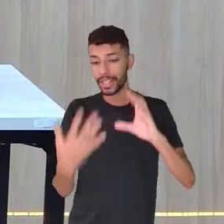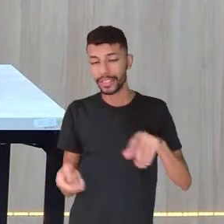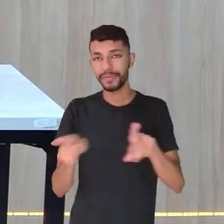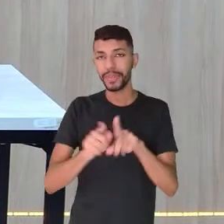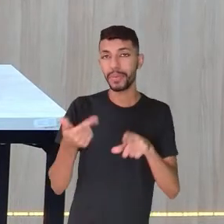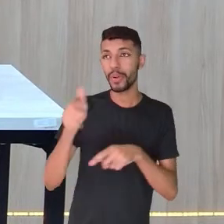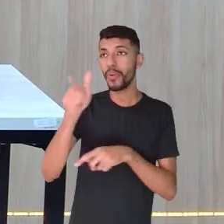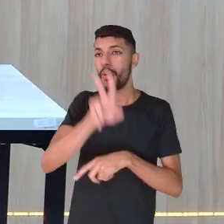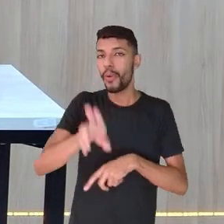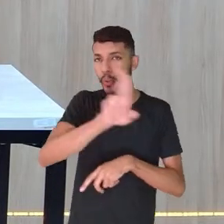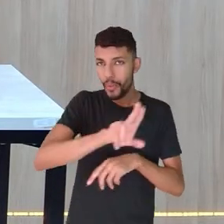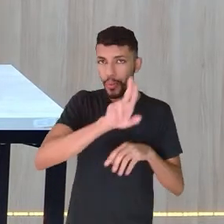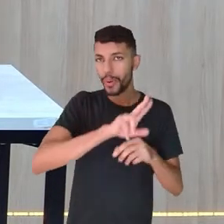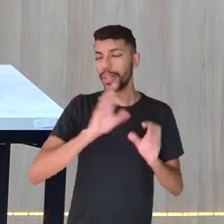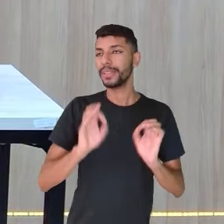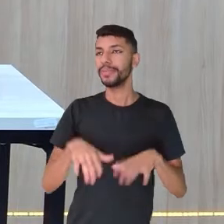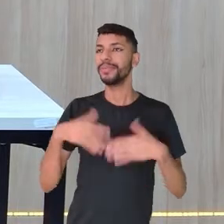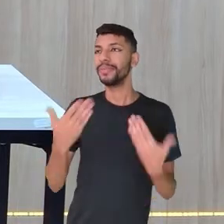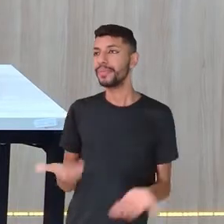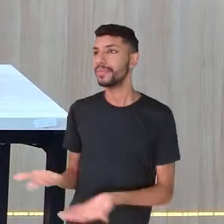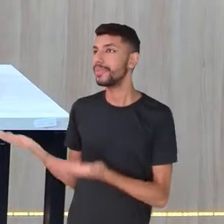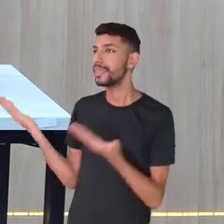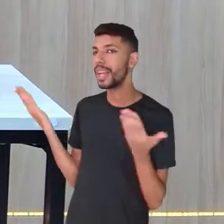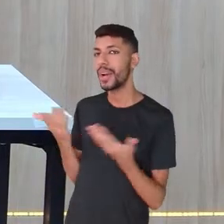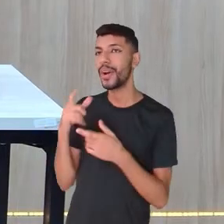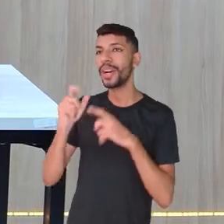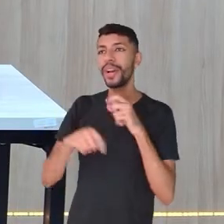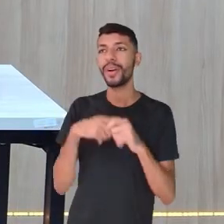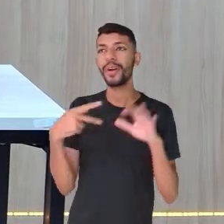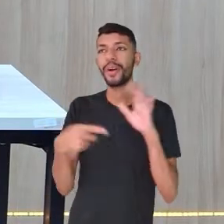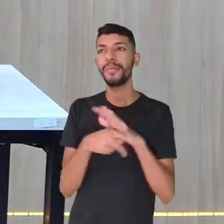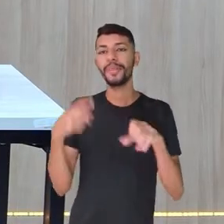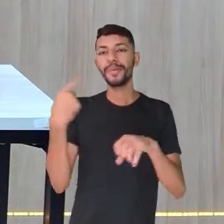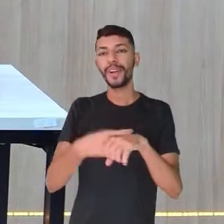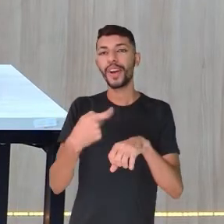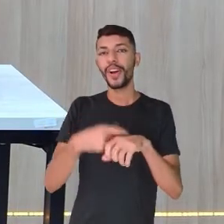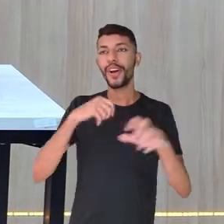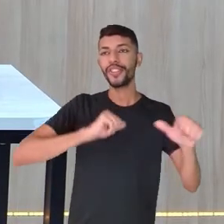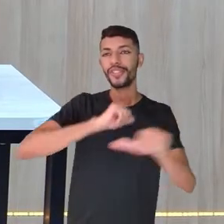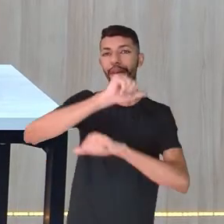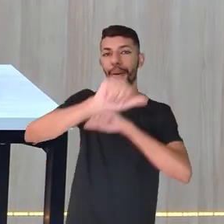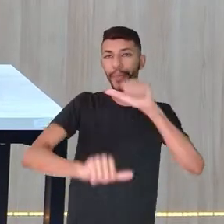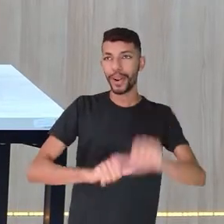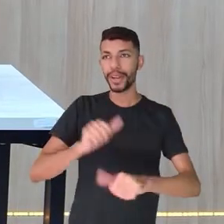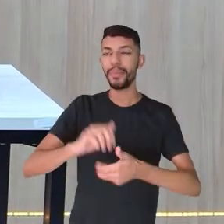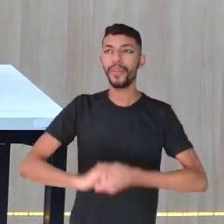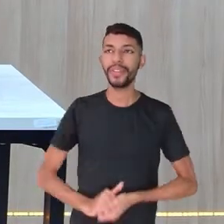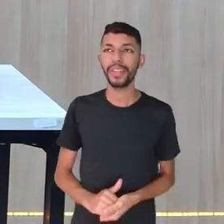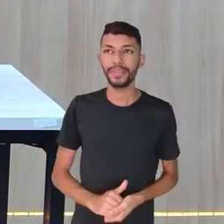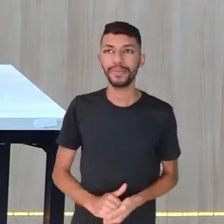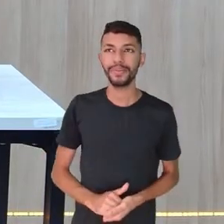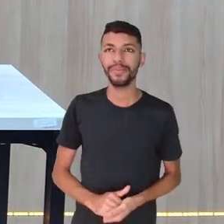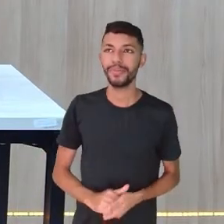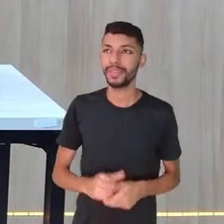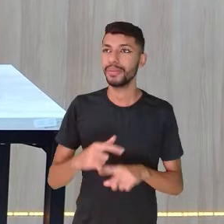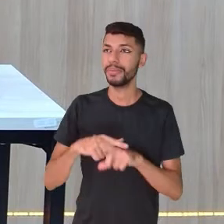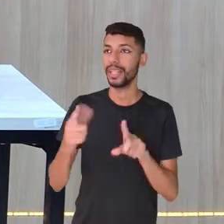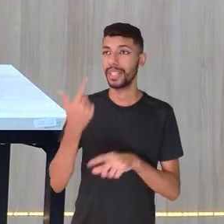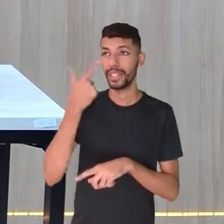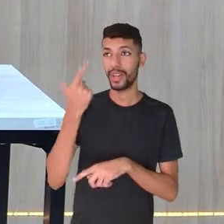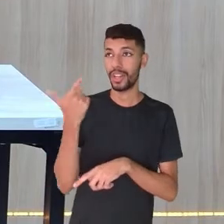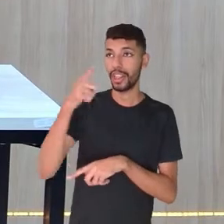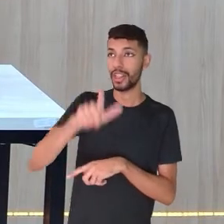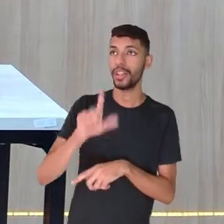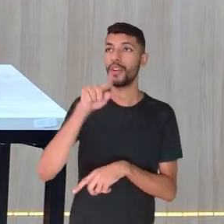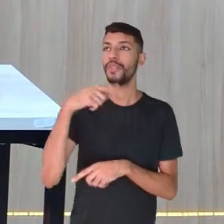outras utilidades. Então, chegamos aí na questão das rochas metamórficas. Mais uma vez, a gente